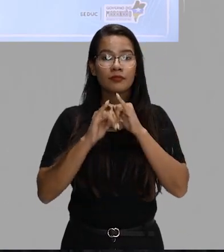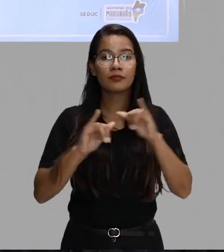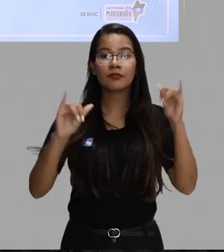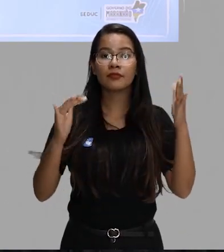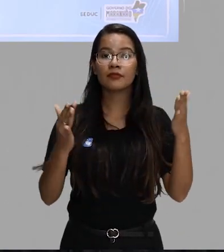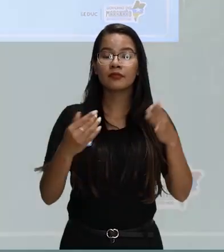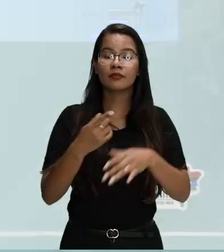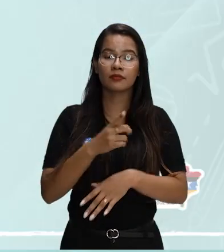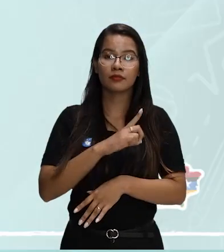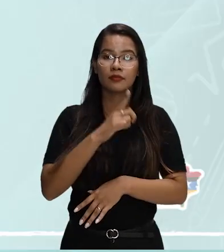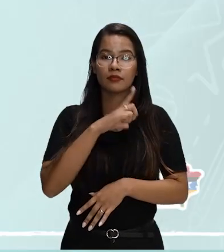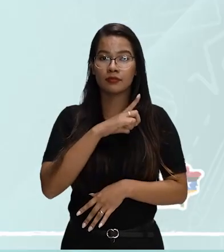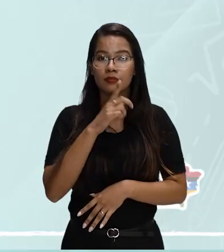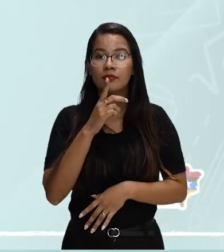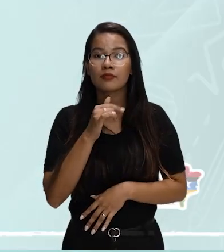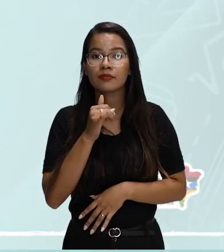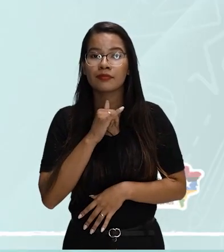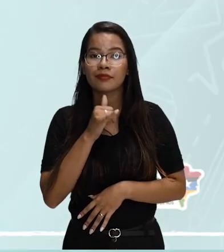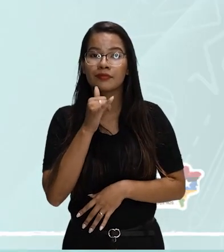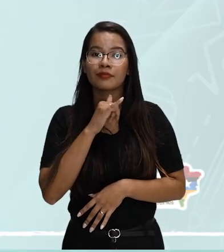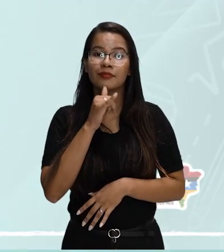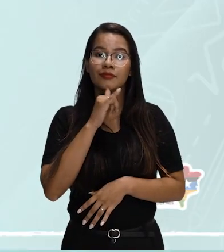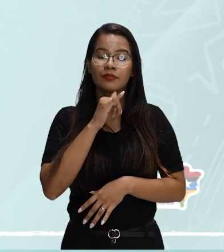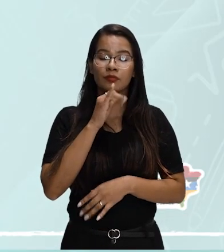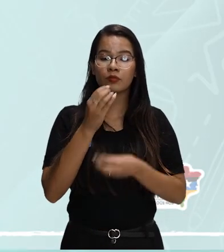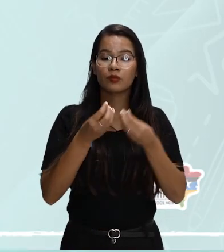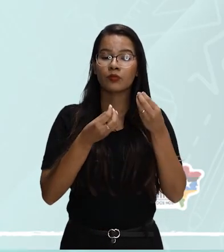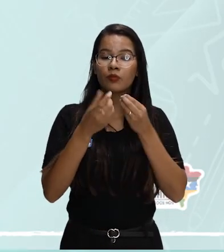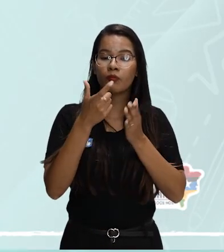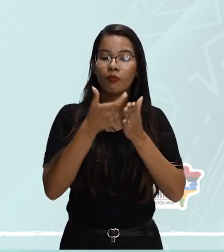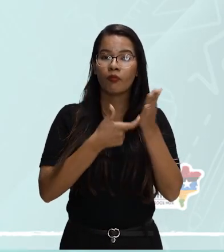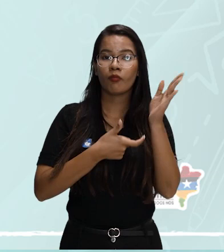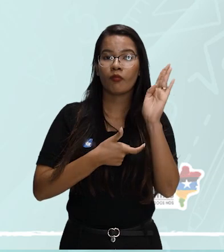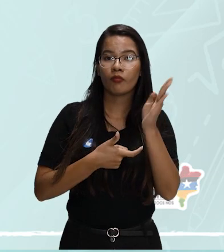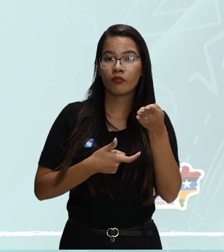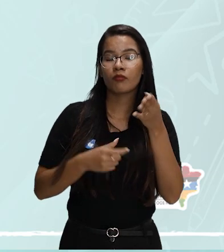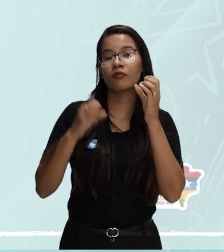aqui alguns exemplos, bem como o texto já fala.